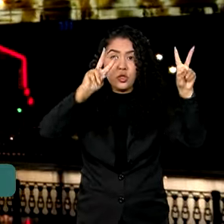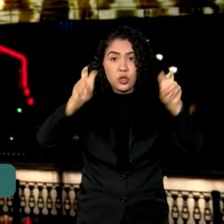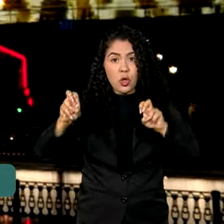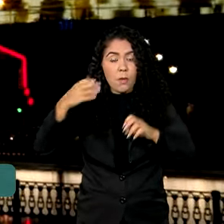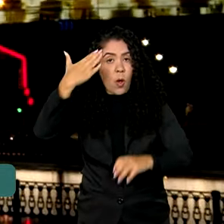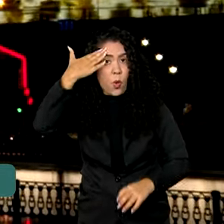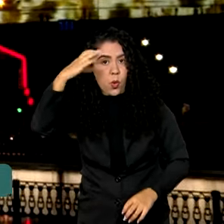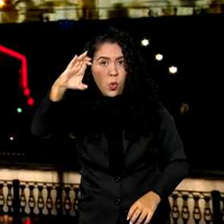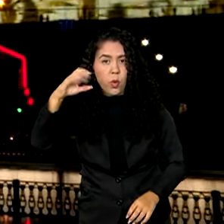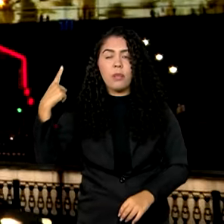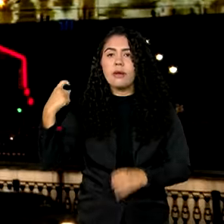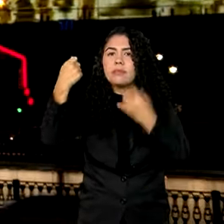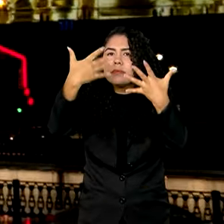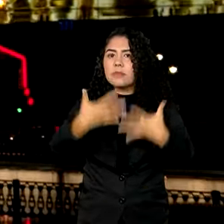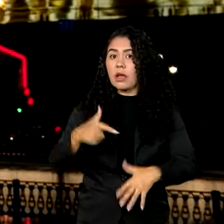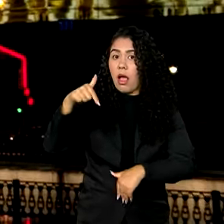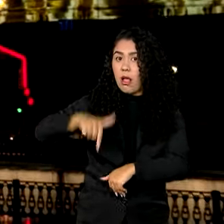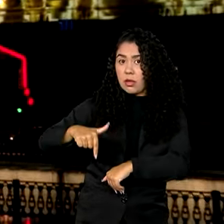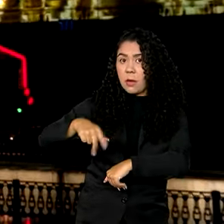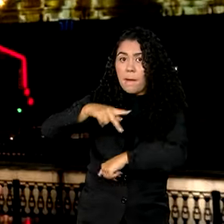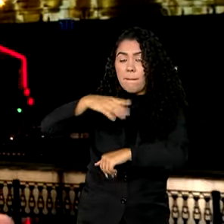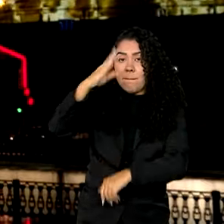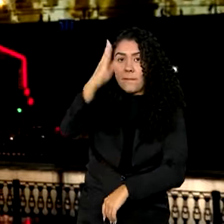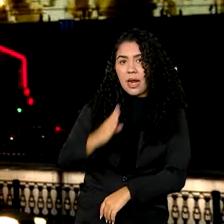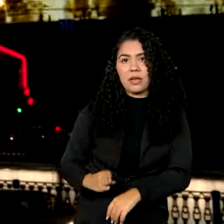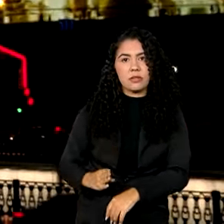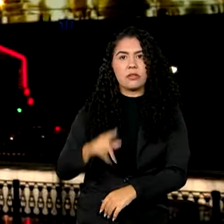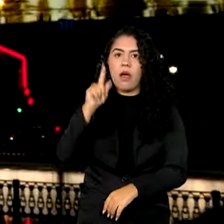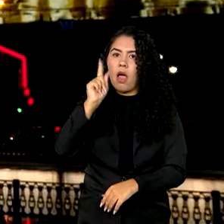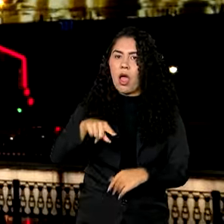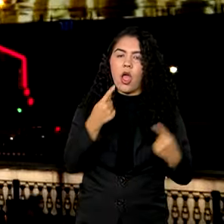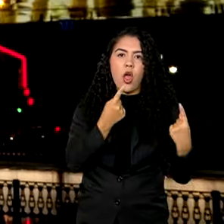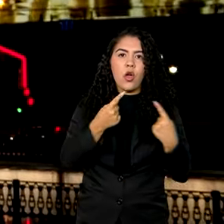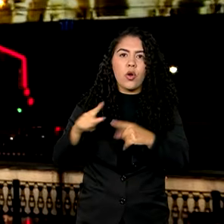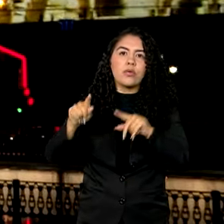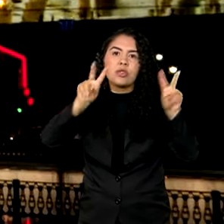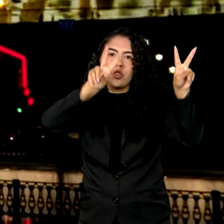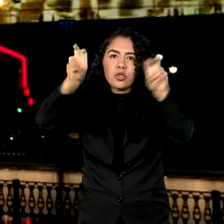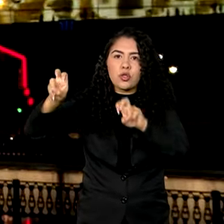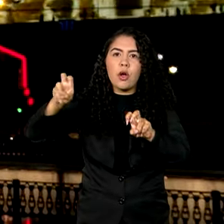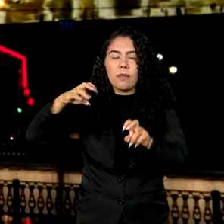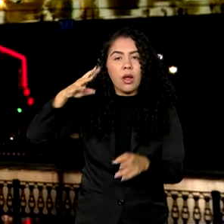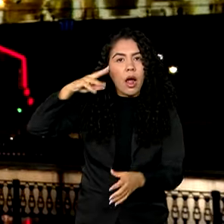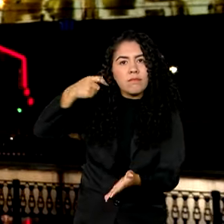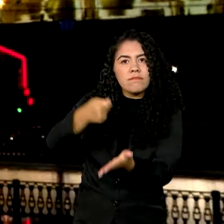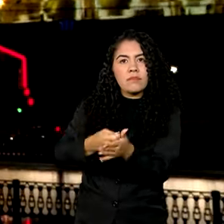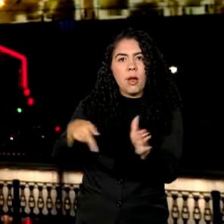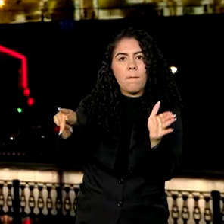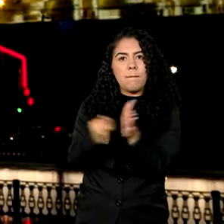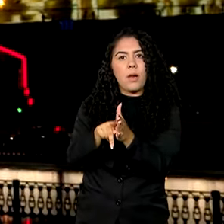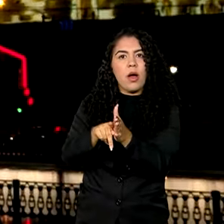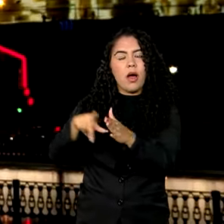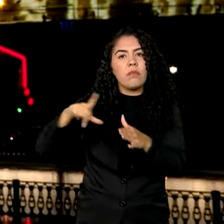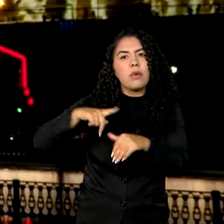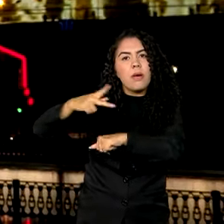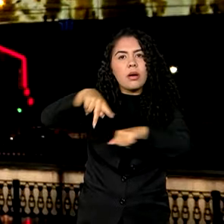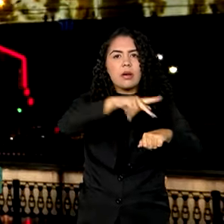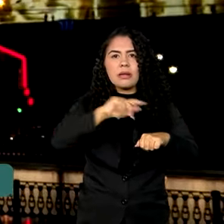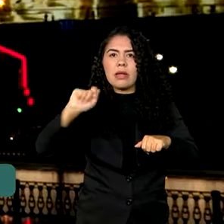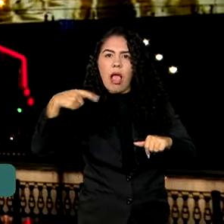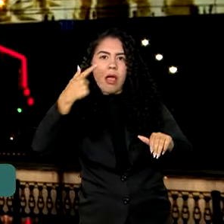o ministro afirmou que o Brasil é contrário às sanções unilaterais que, segundo ele, violam o